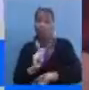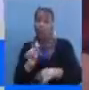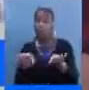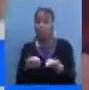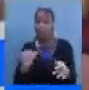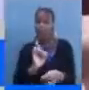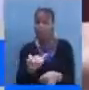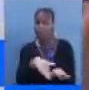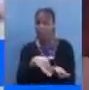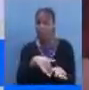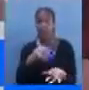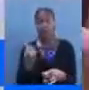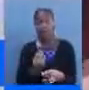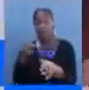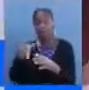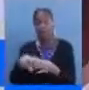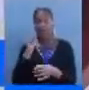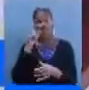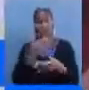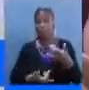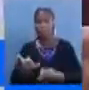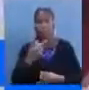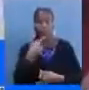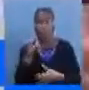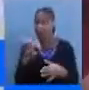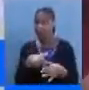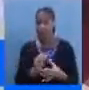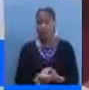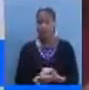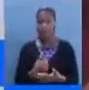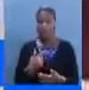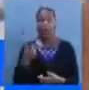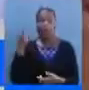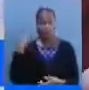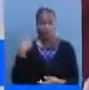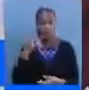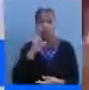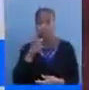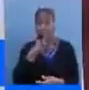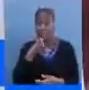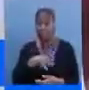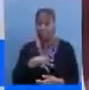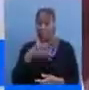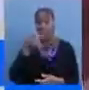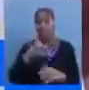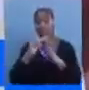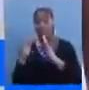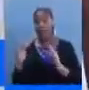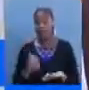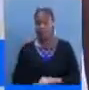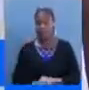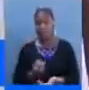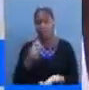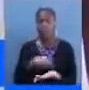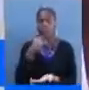que se me acaba de flã, substituto, mas que está entra. Não está flã. E ontem, vereadora flã, para não vai ficar lá na casa. Para